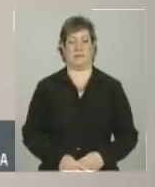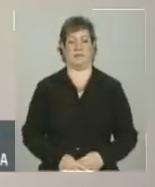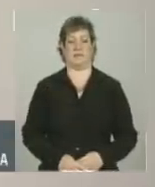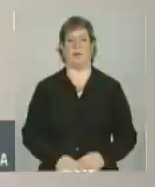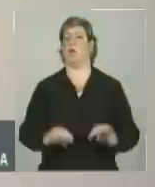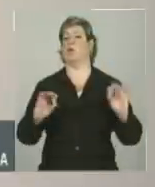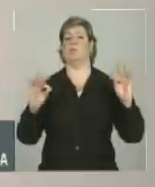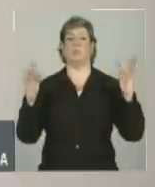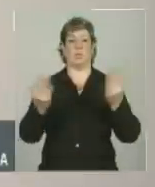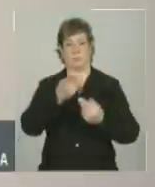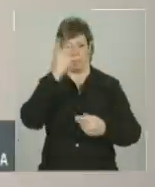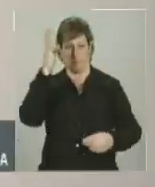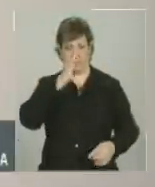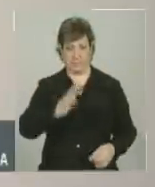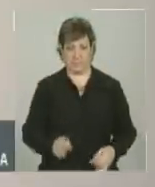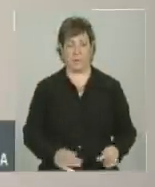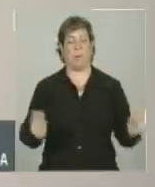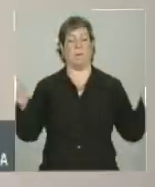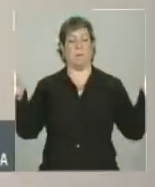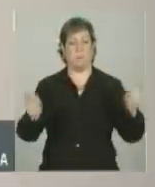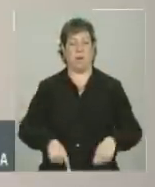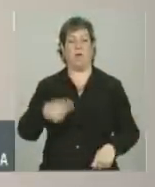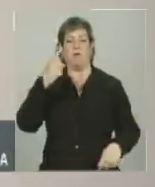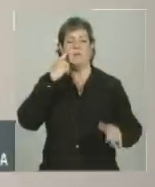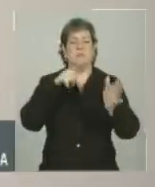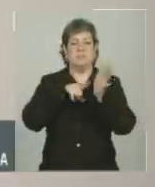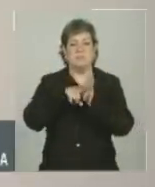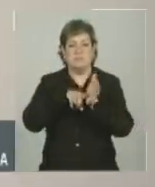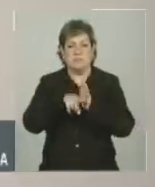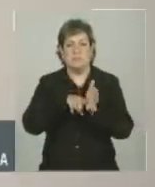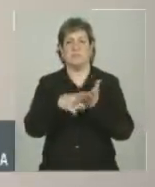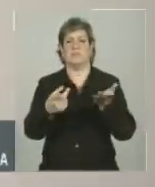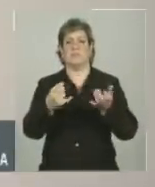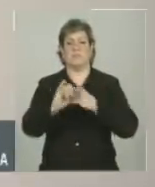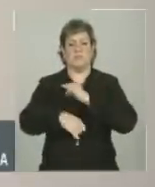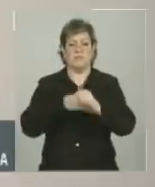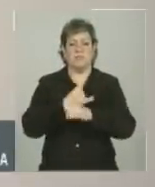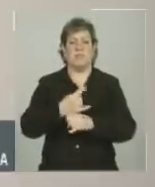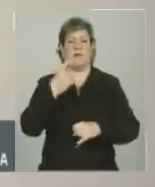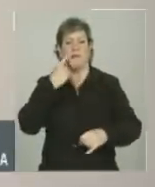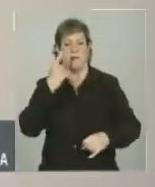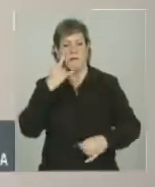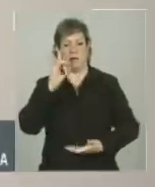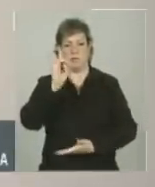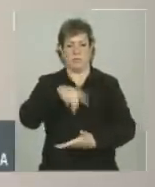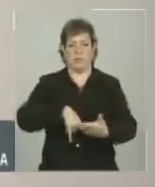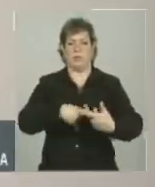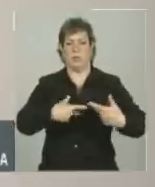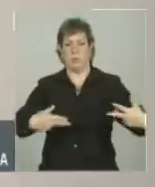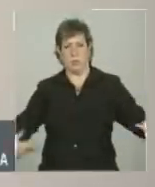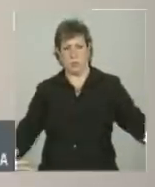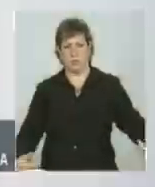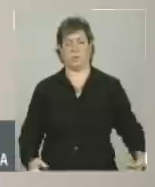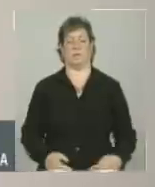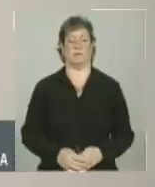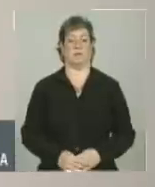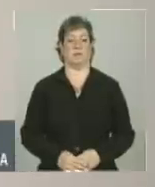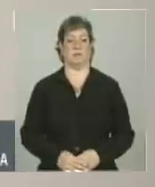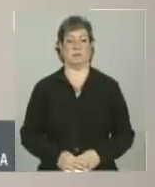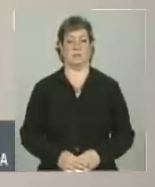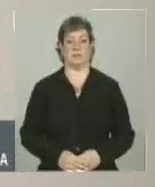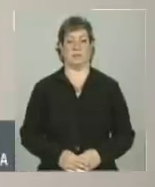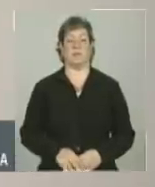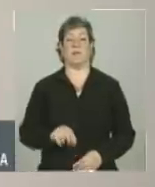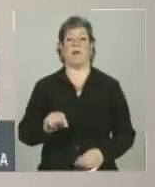Todos os brasileiros poderão consultar documentos e informações produzidos pela administração pública,